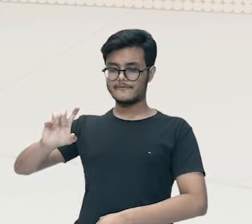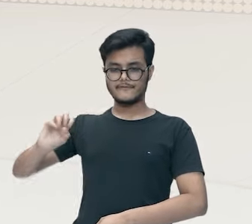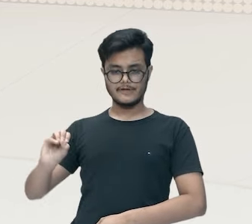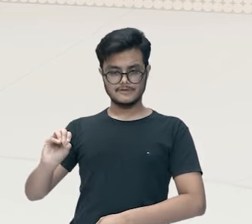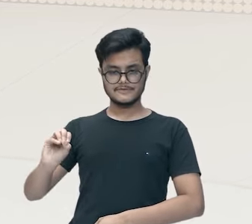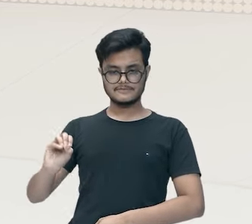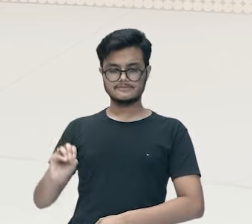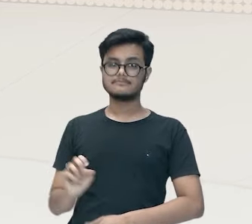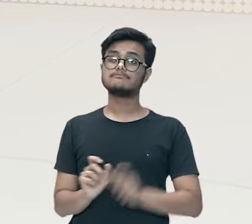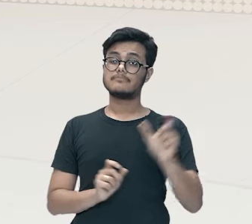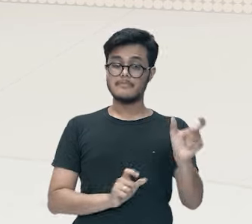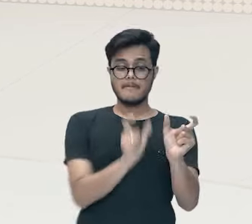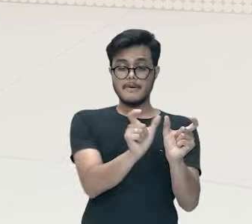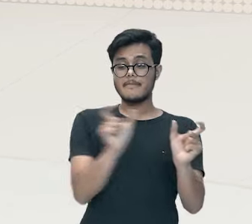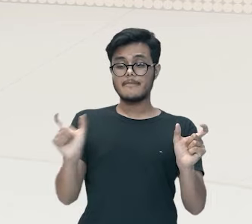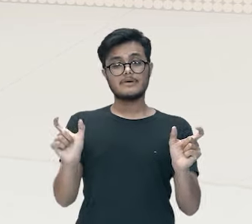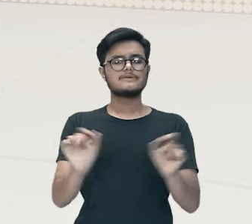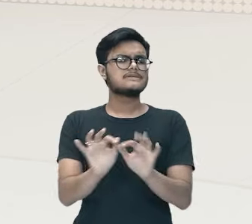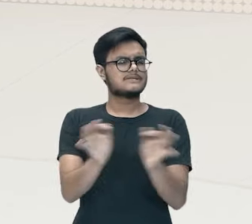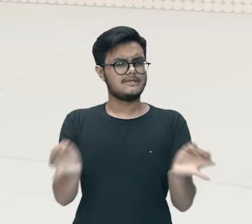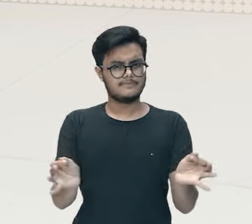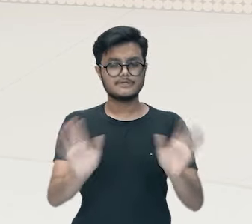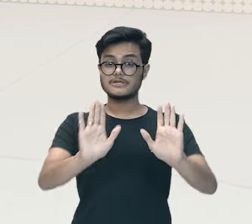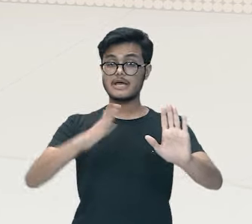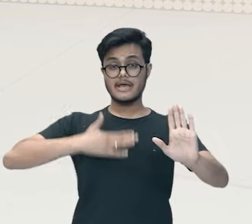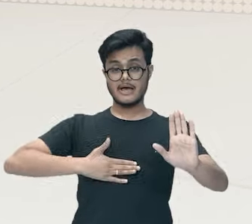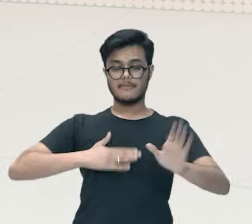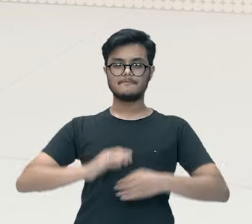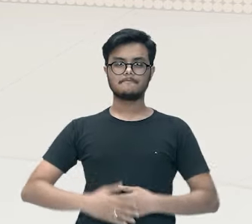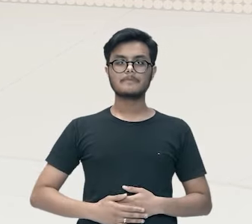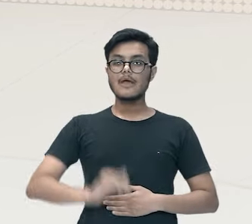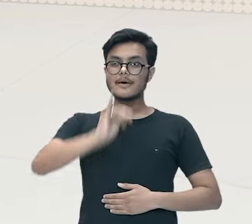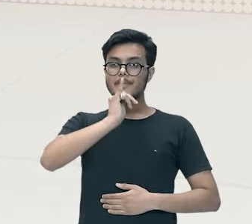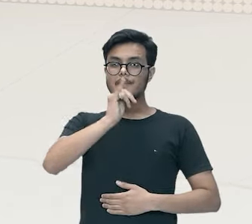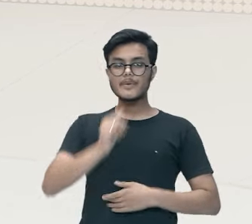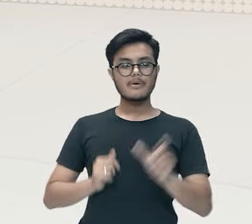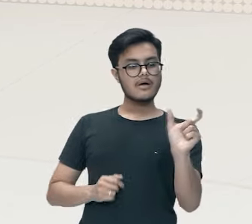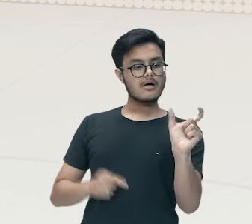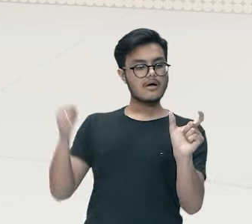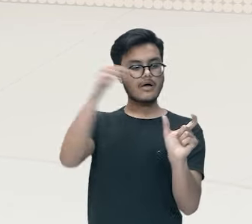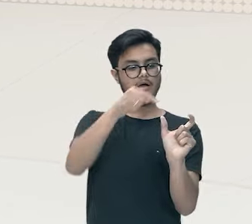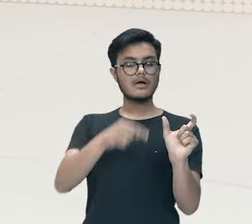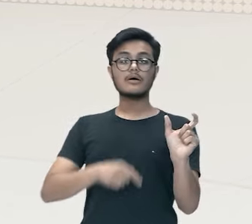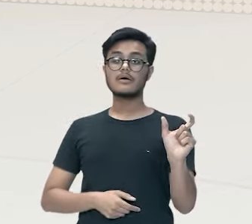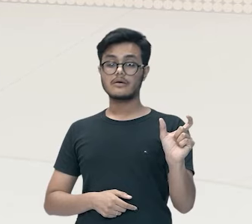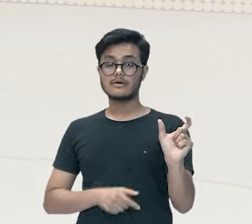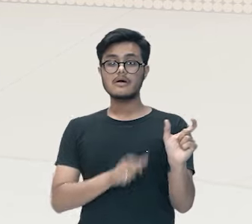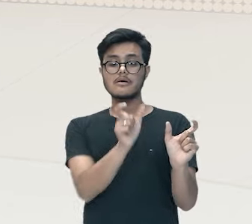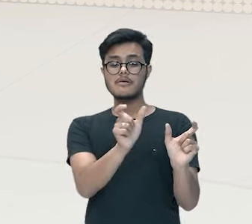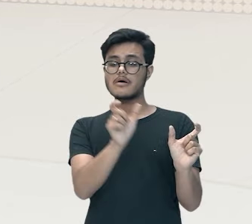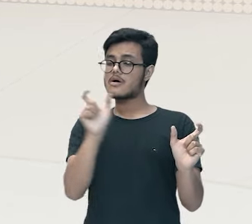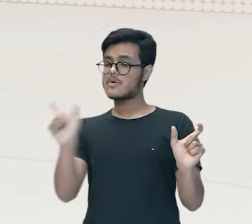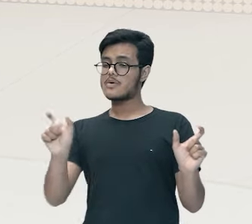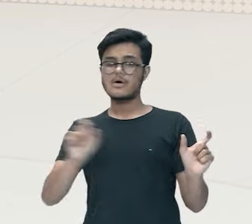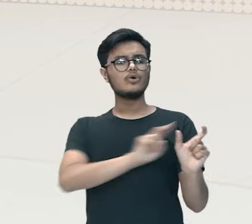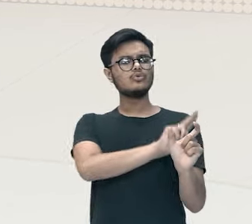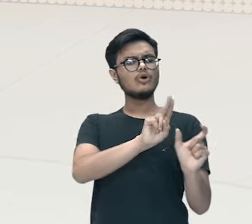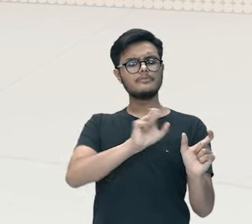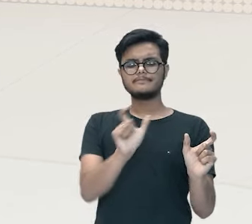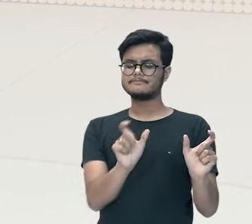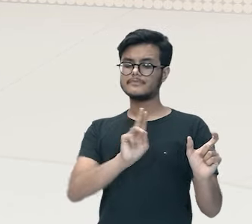os compostos de forma bem tranquila. Cada uma parte dessas, né, uma região dessas da cadeia quer dizer alguma coisa, não é assim aleatório,